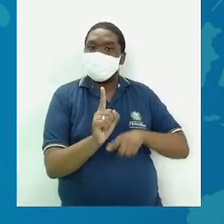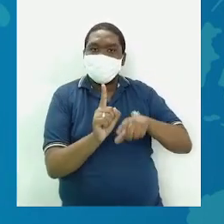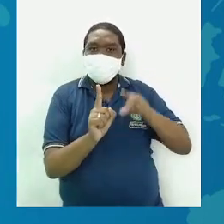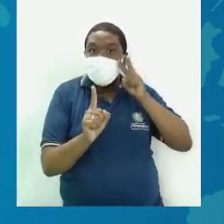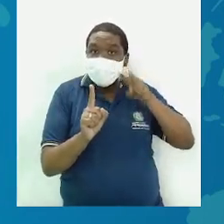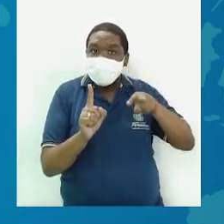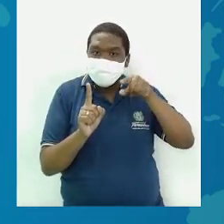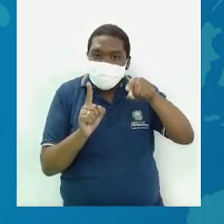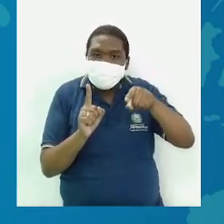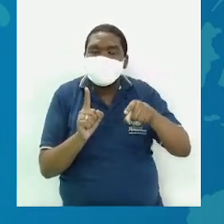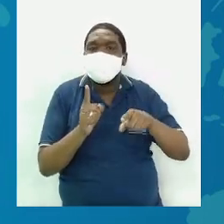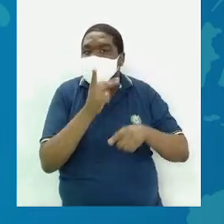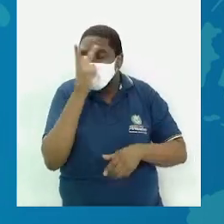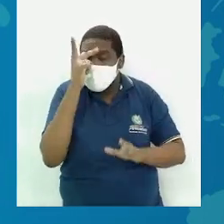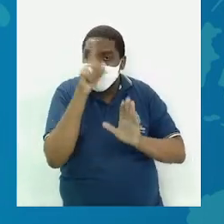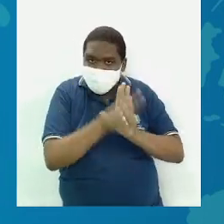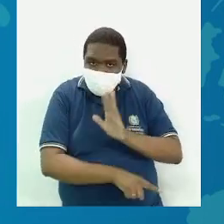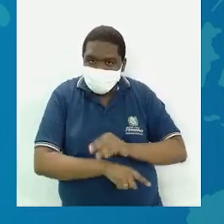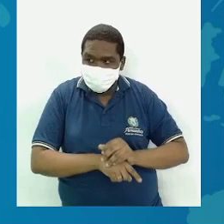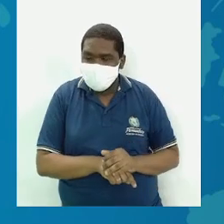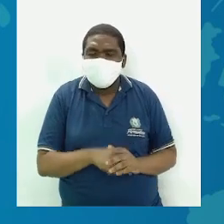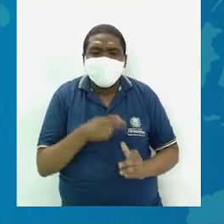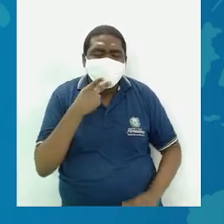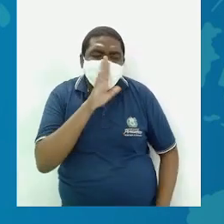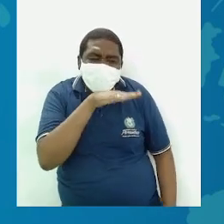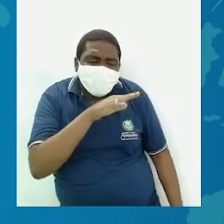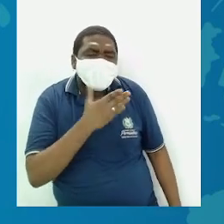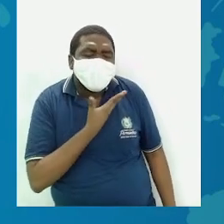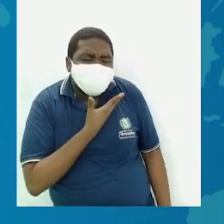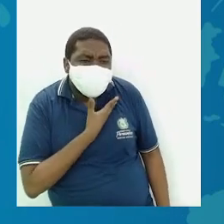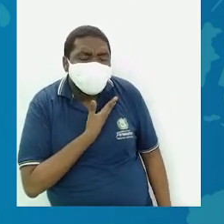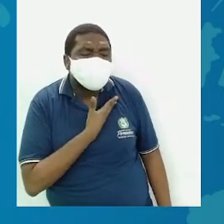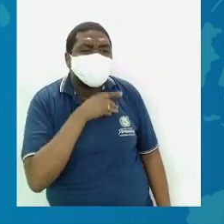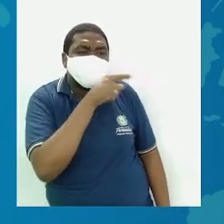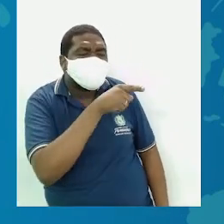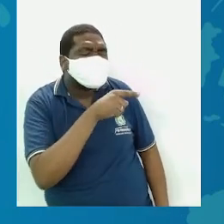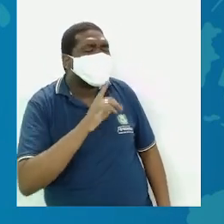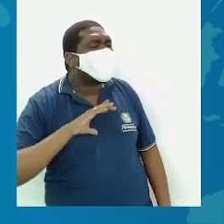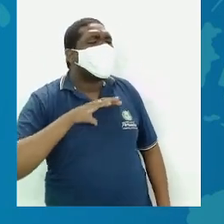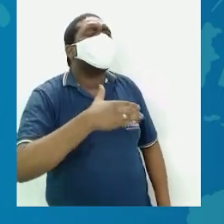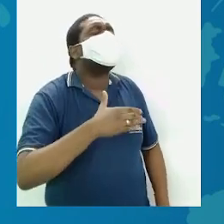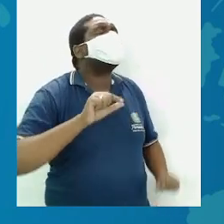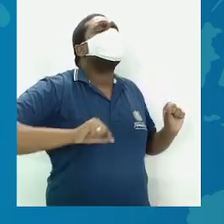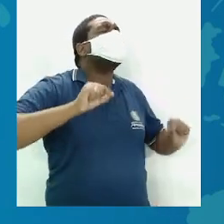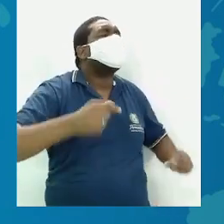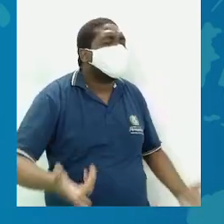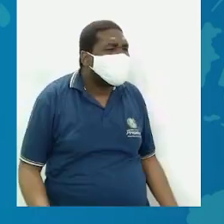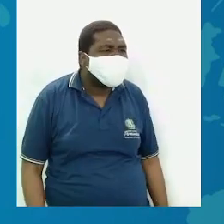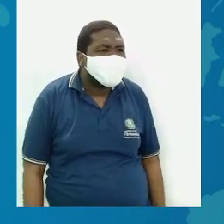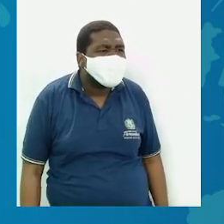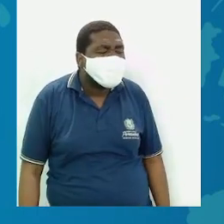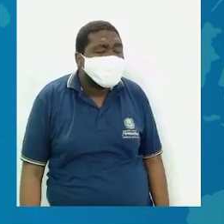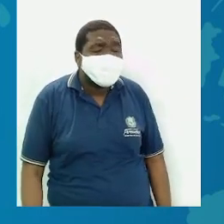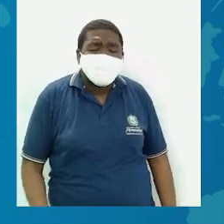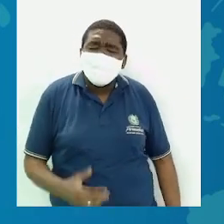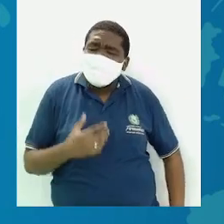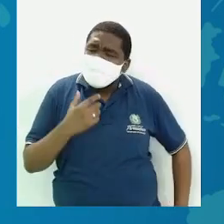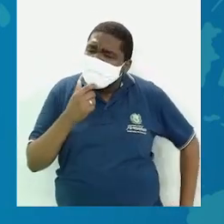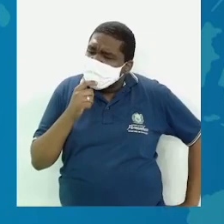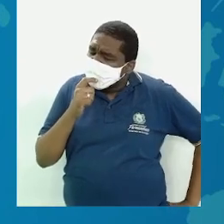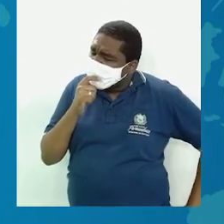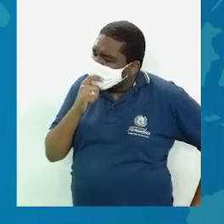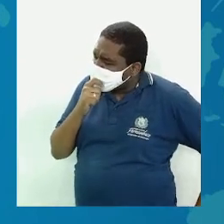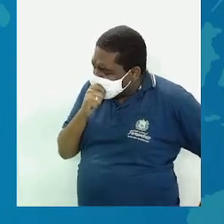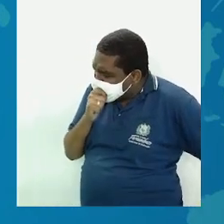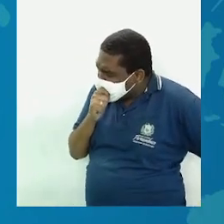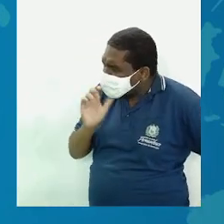para você e pergunta: amigo, para você, o que é a coragem? E você olha para ele e diz: